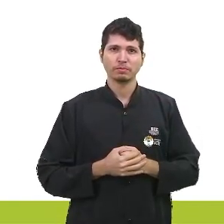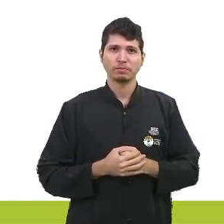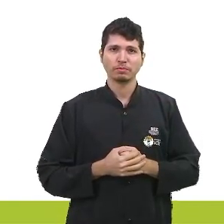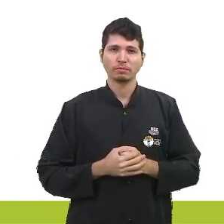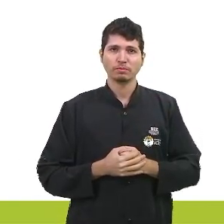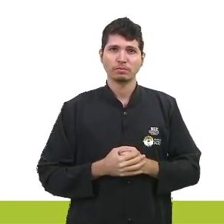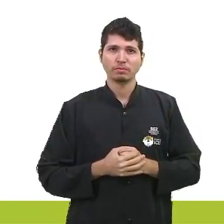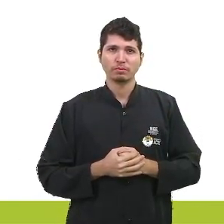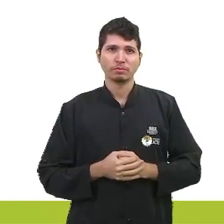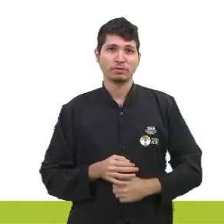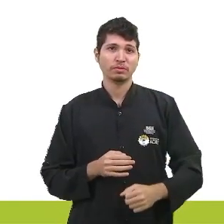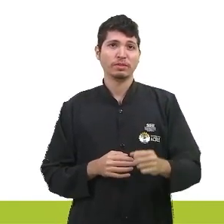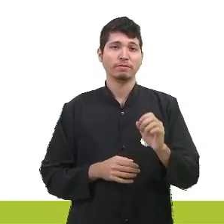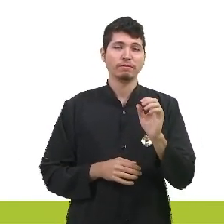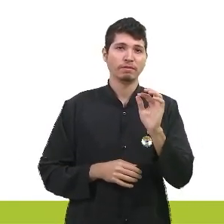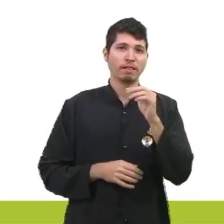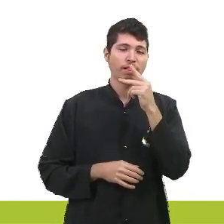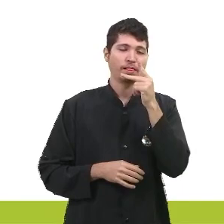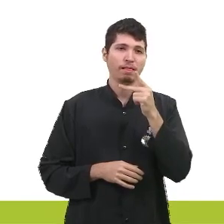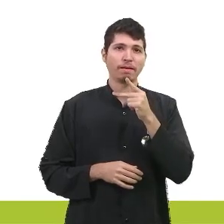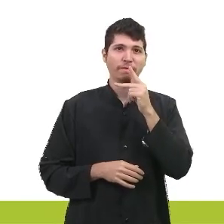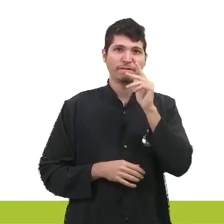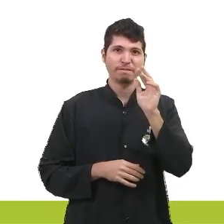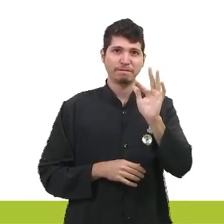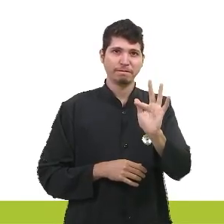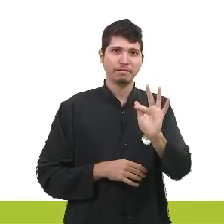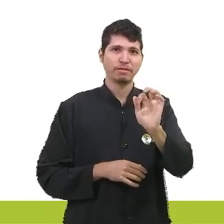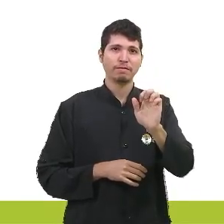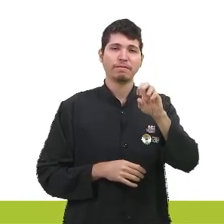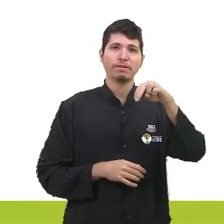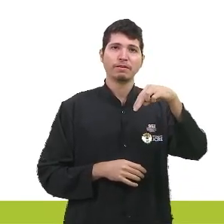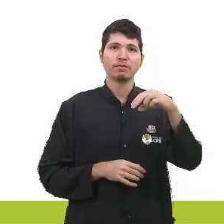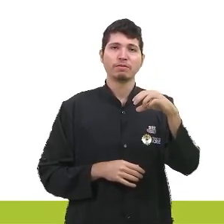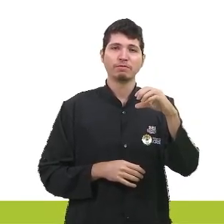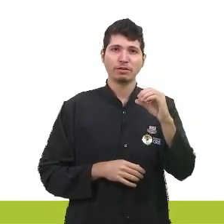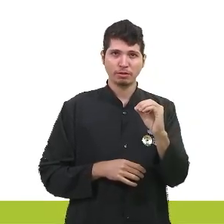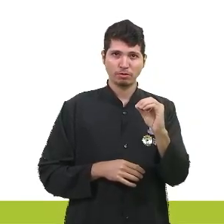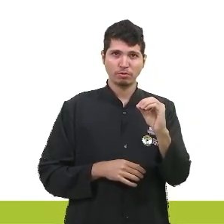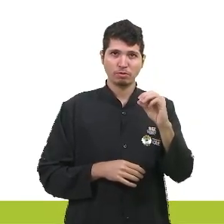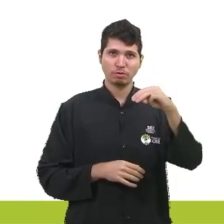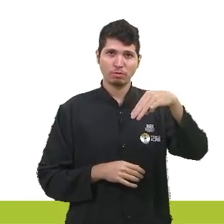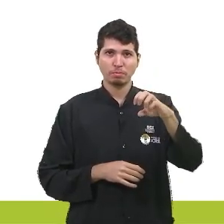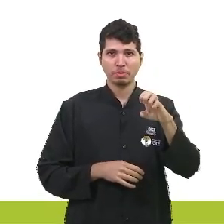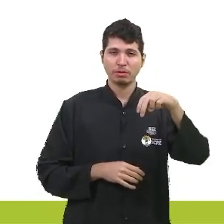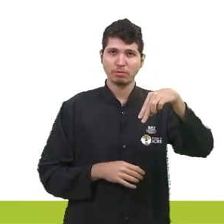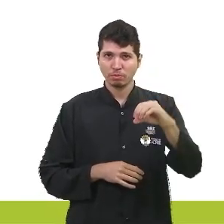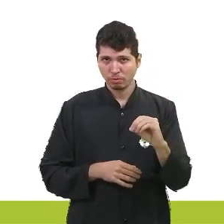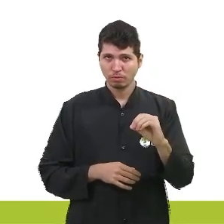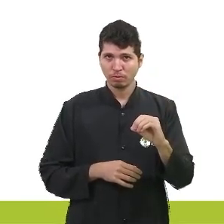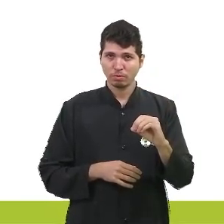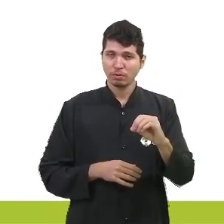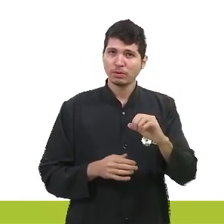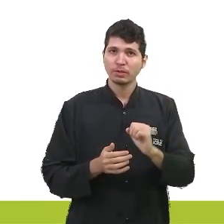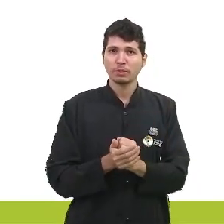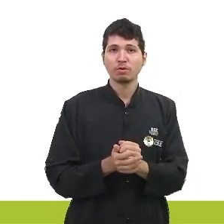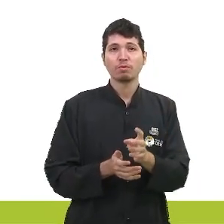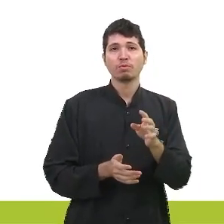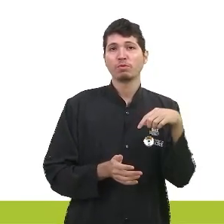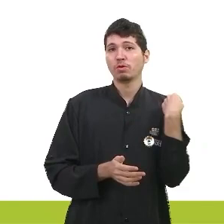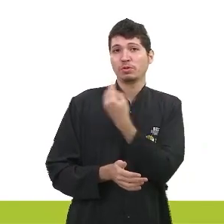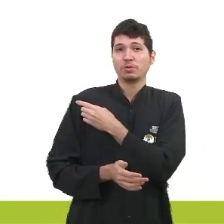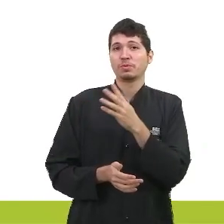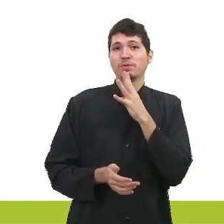ele vai chamar de fenômeno nós não conhecemos o nômeno conhecemos o fenômeno então de cada coisa Nós